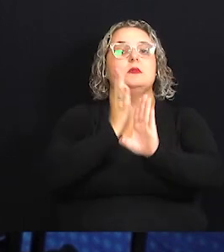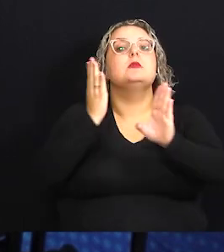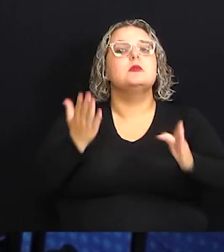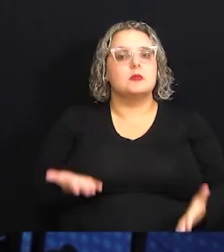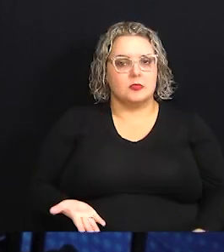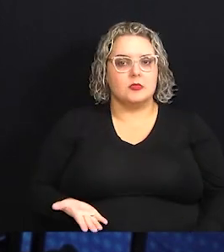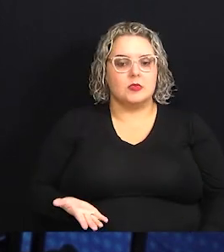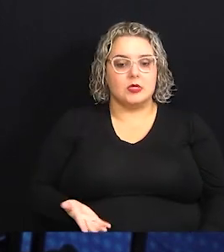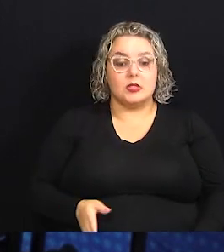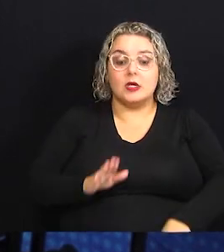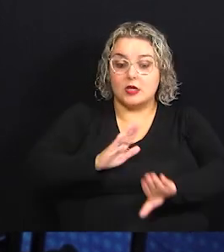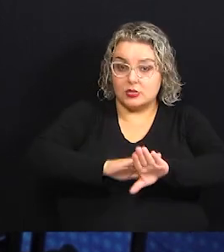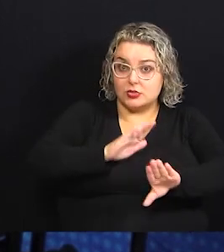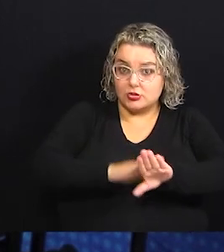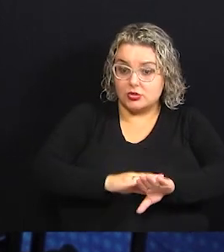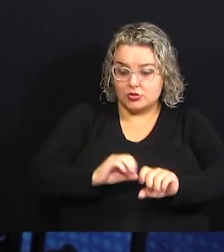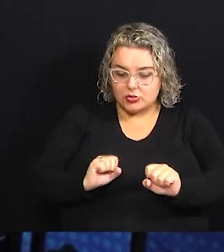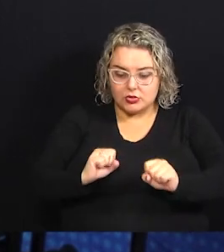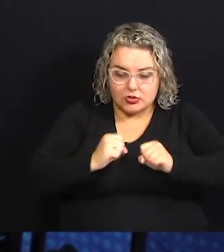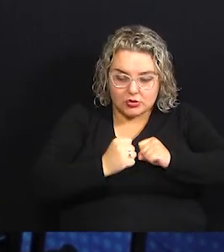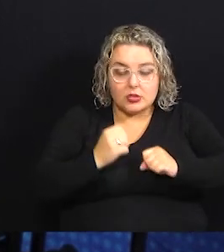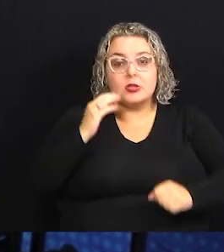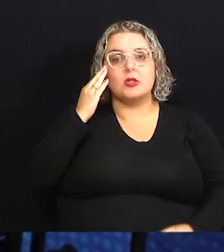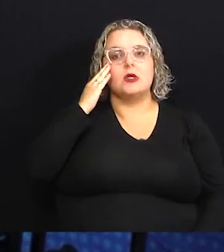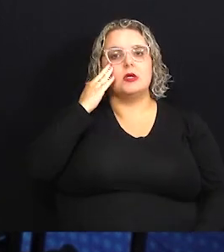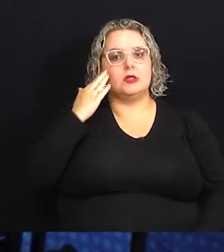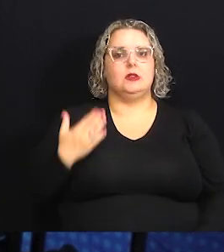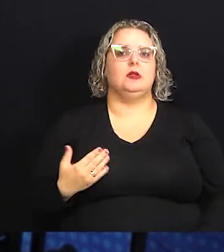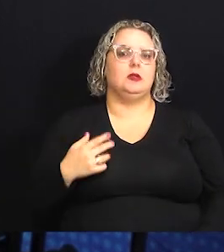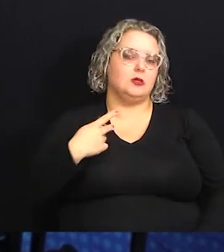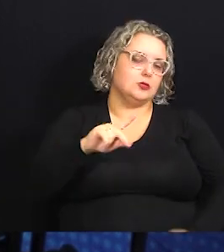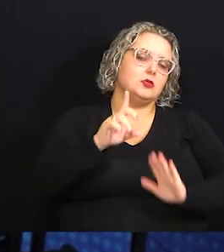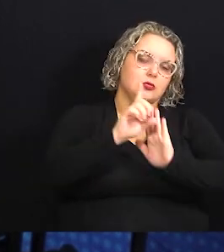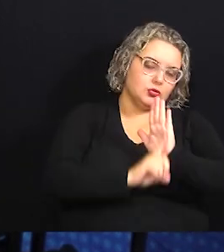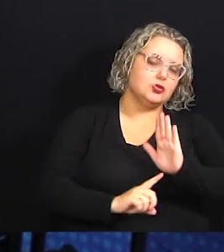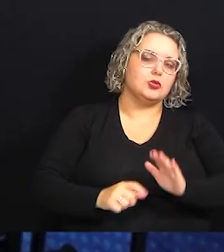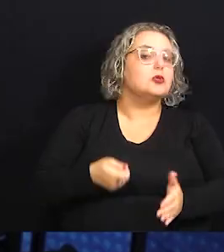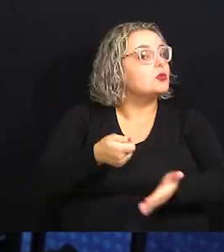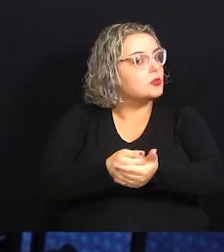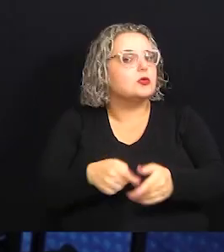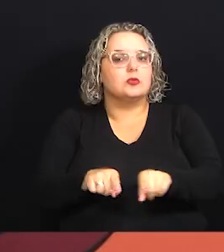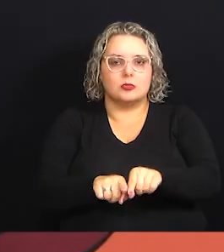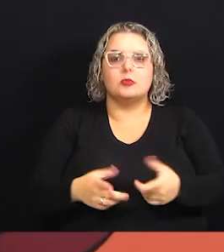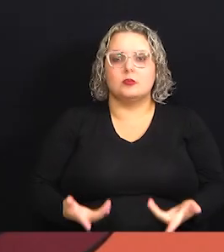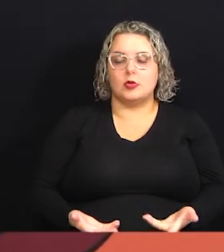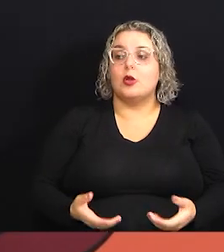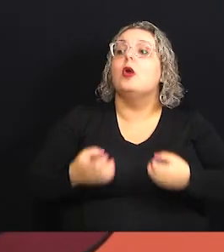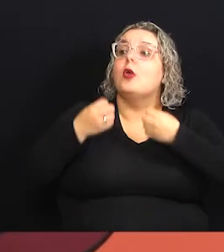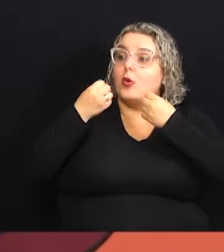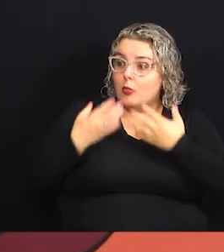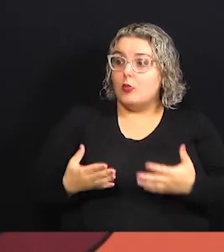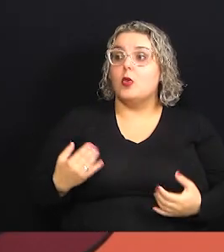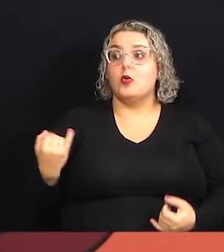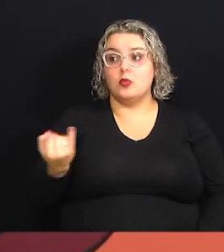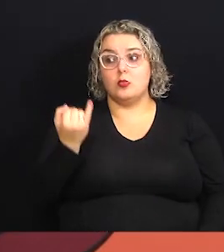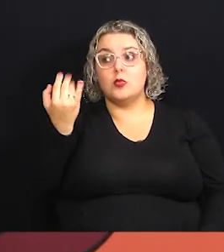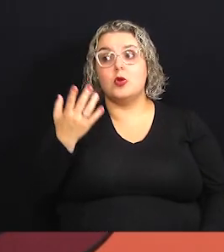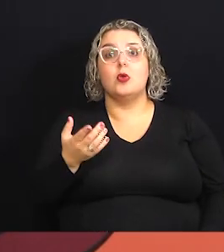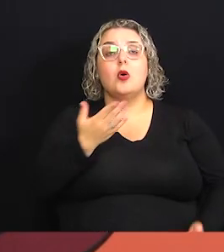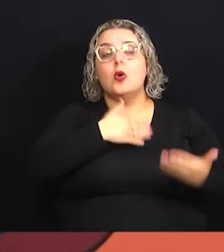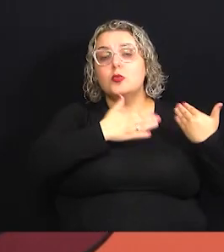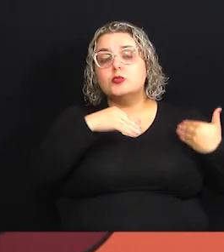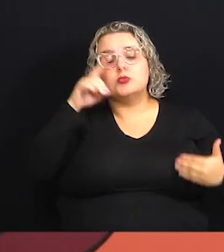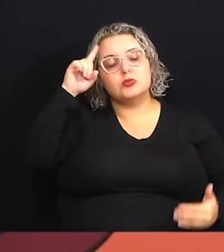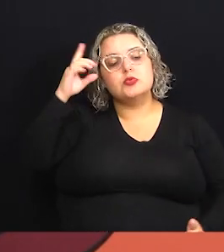identificar isso e agir, se defender e entender os seus direitos e os seus deveres também. Muito bom, muito interessante.